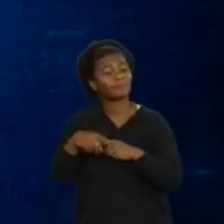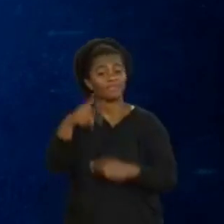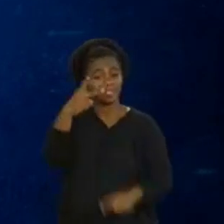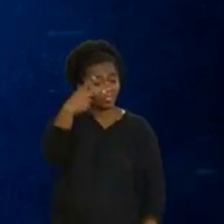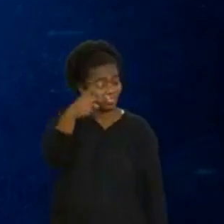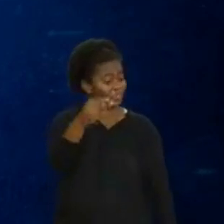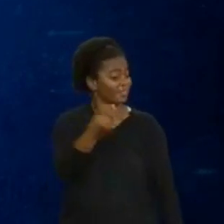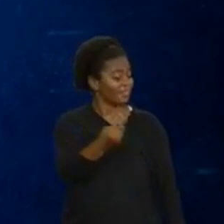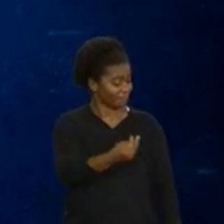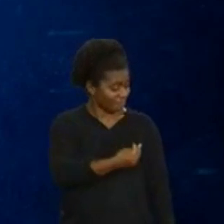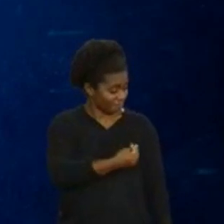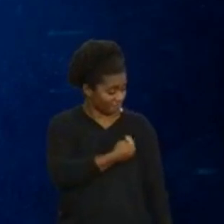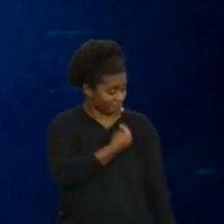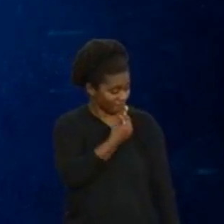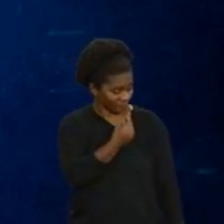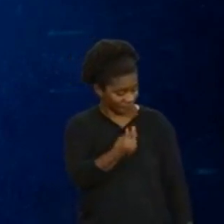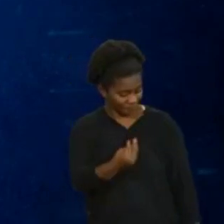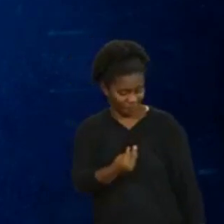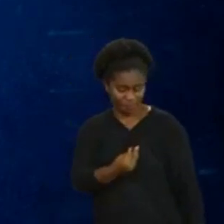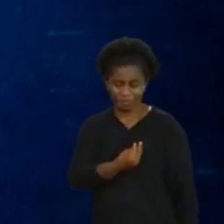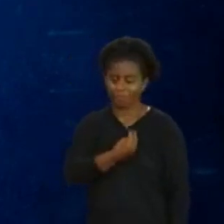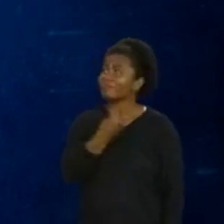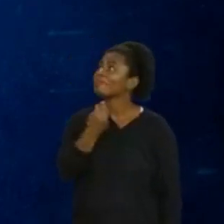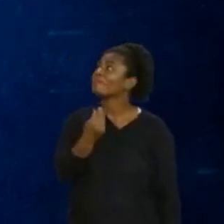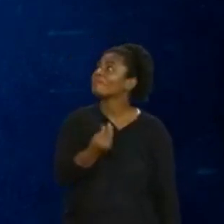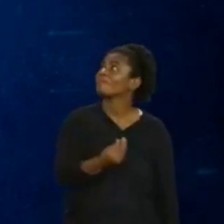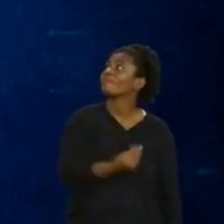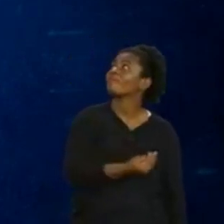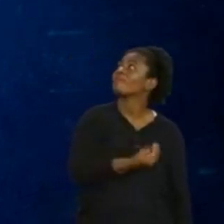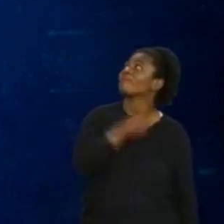pois da tua vida